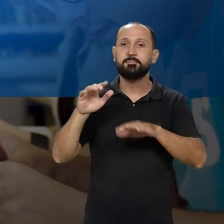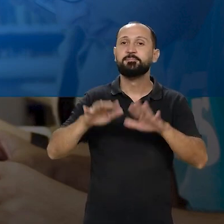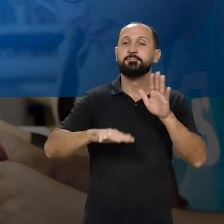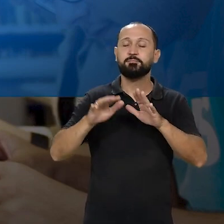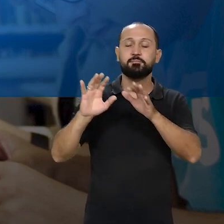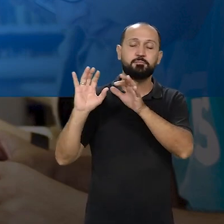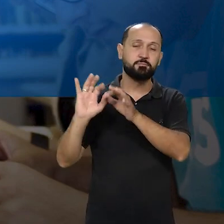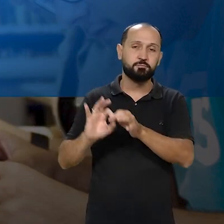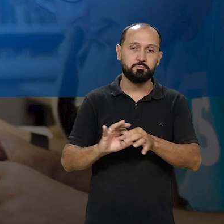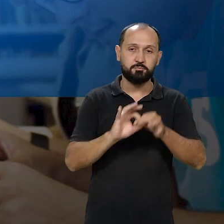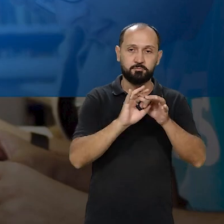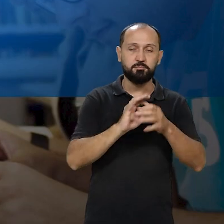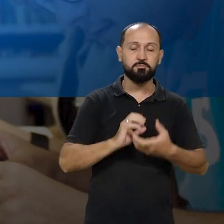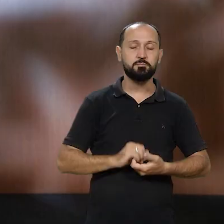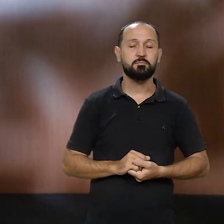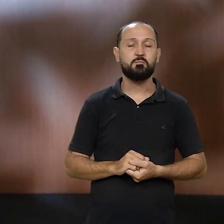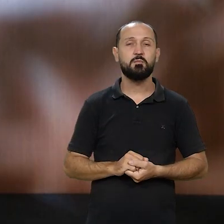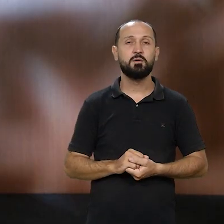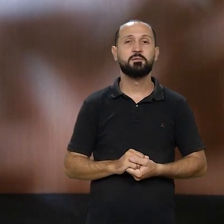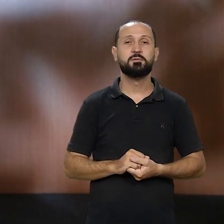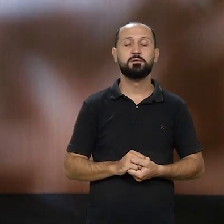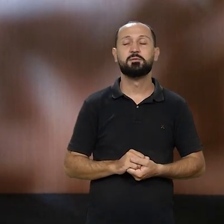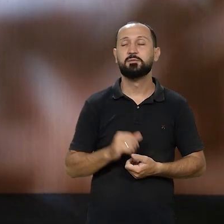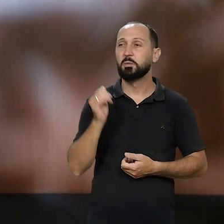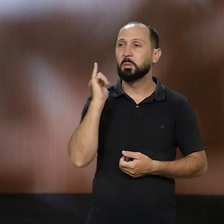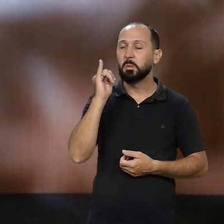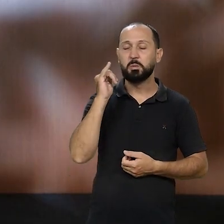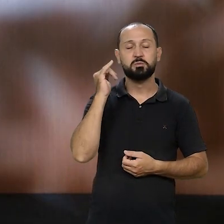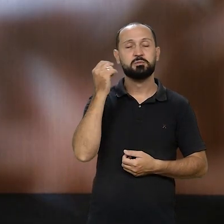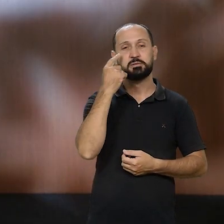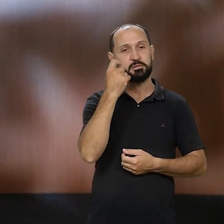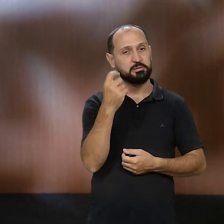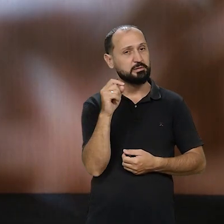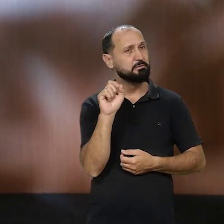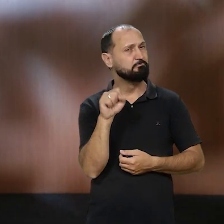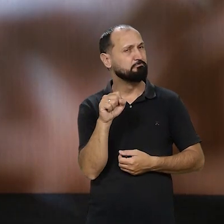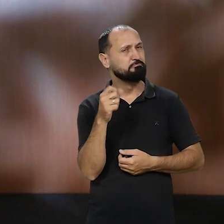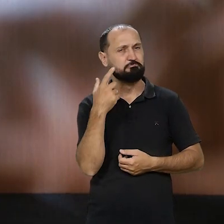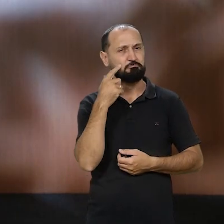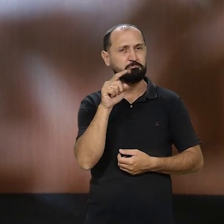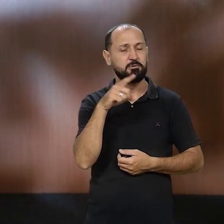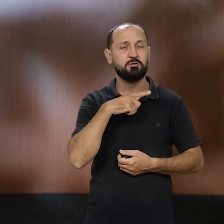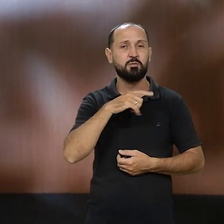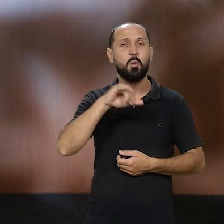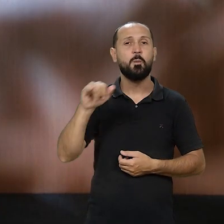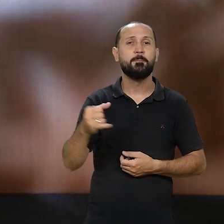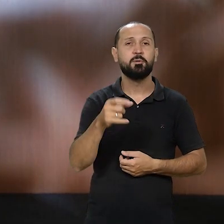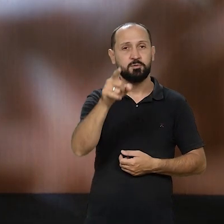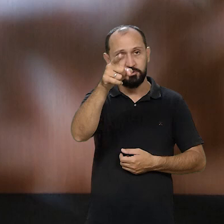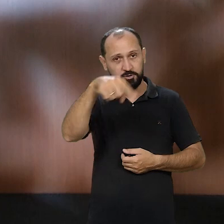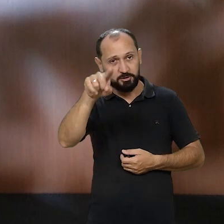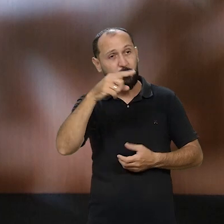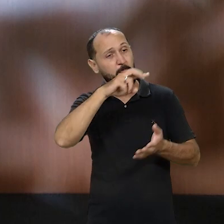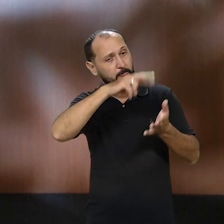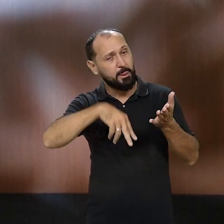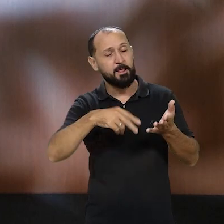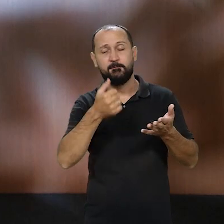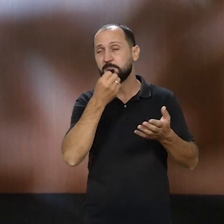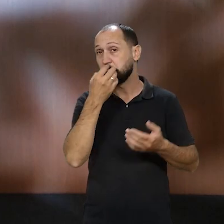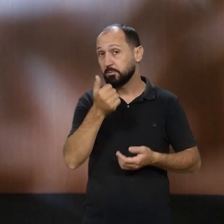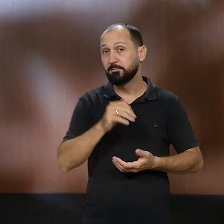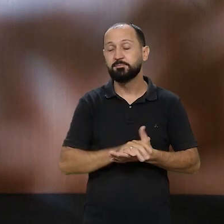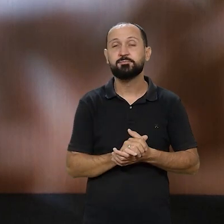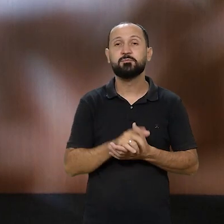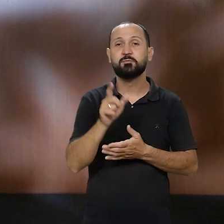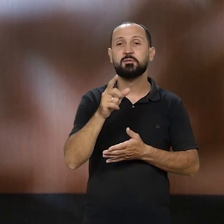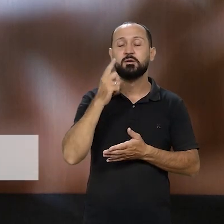esse cenário desse conto. Um conto bastante interessante e que, se você tiver oportunidade de ler, vale a pena.